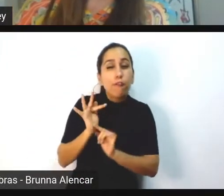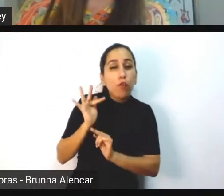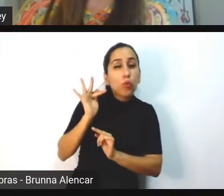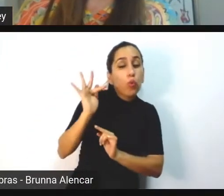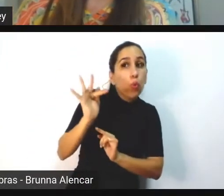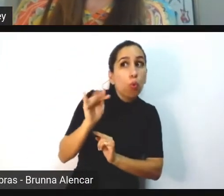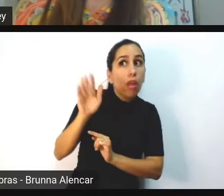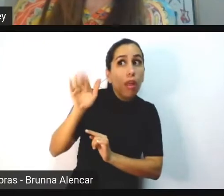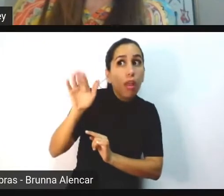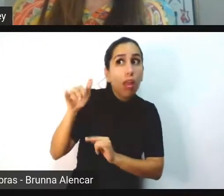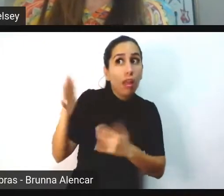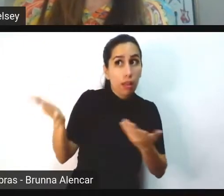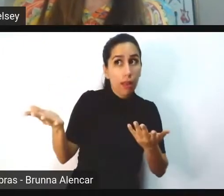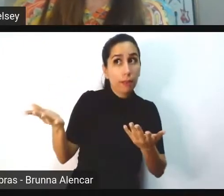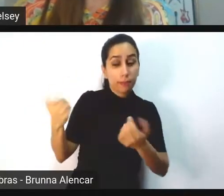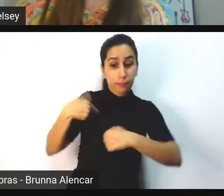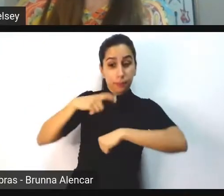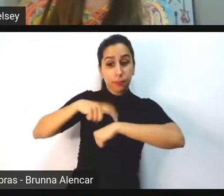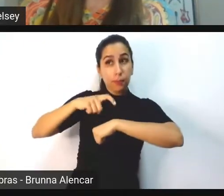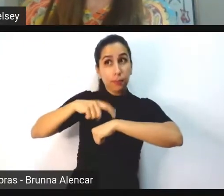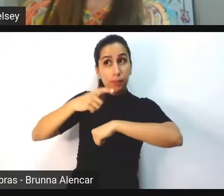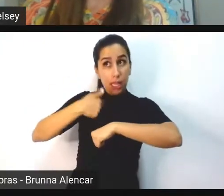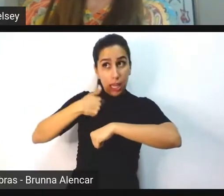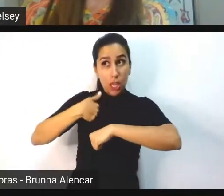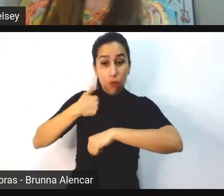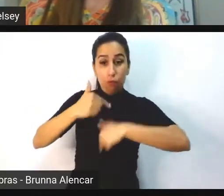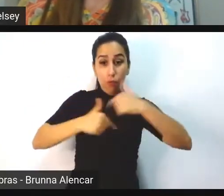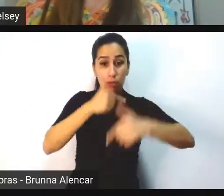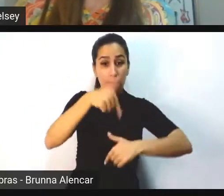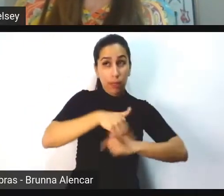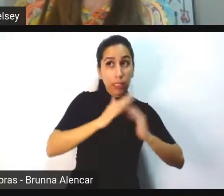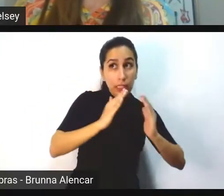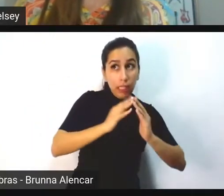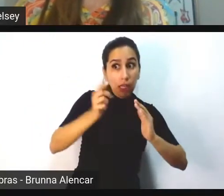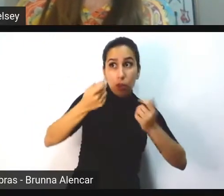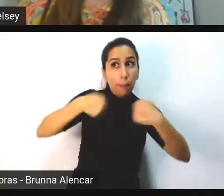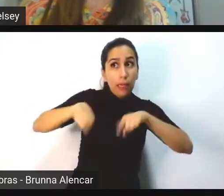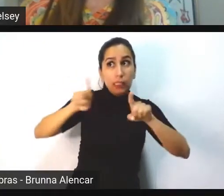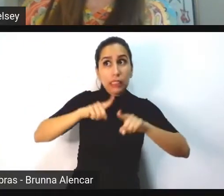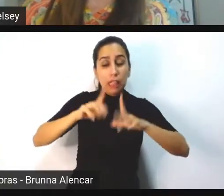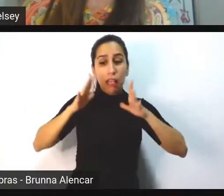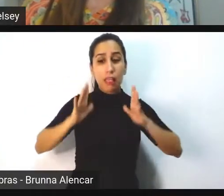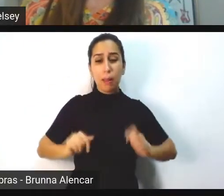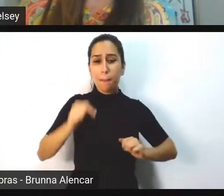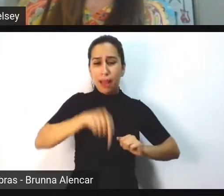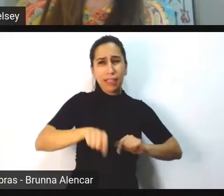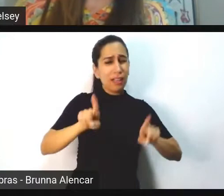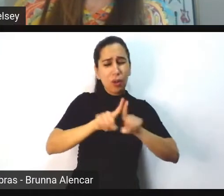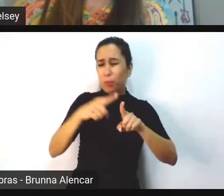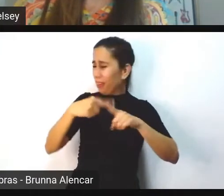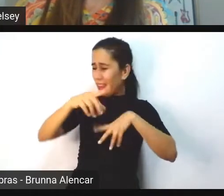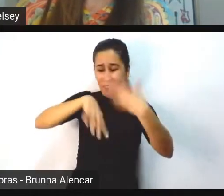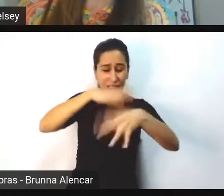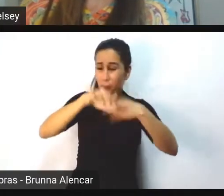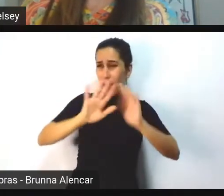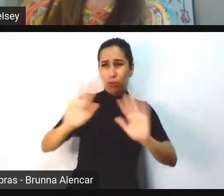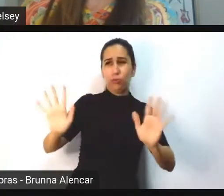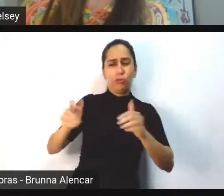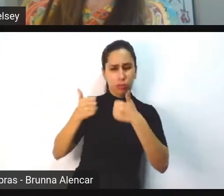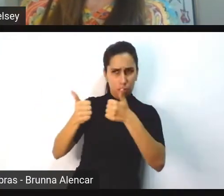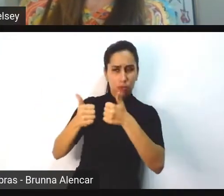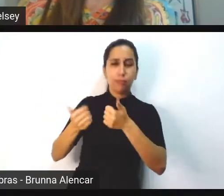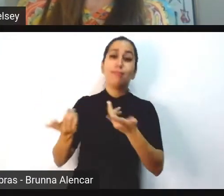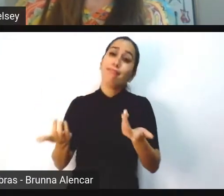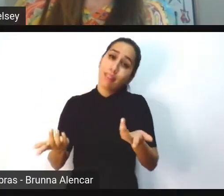falar, olha, determinado horário eu vou trabalhar, então não é para limpar o cômodo, senão virar uma bagunça. Essas questões, esses